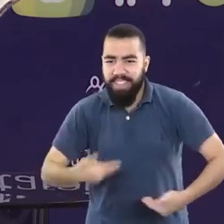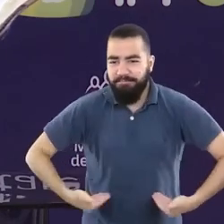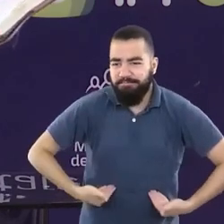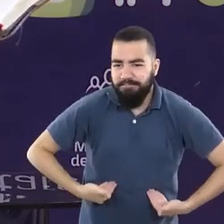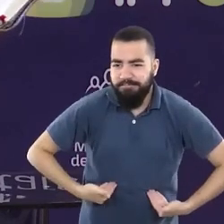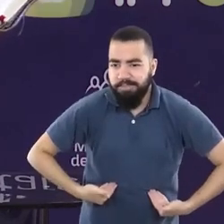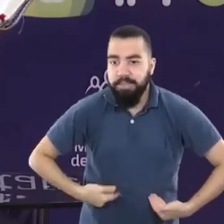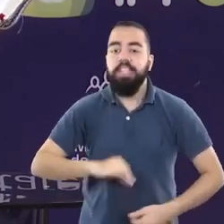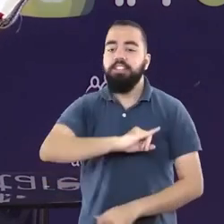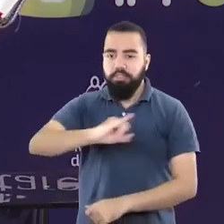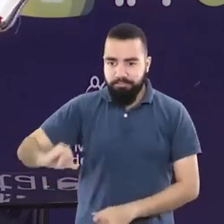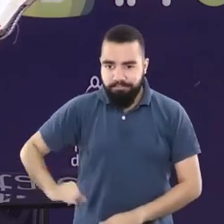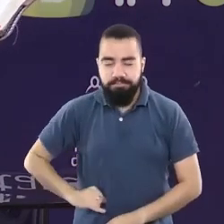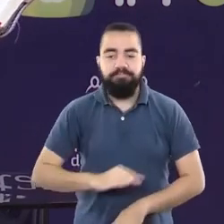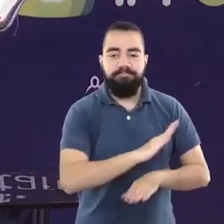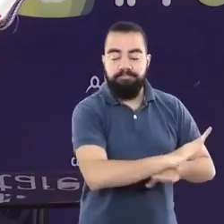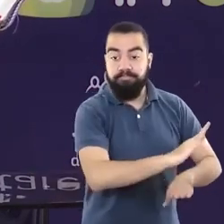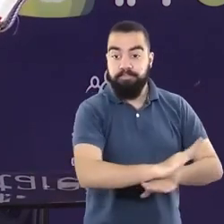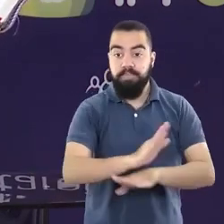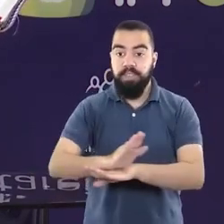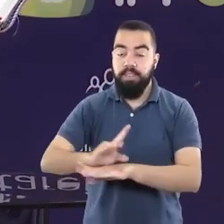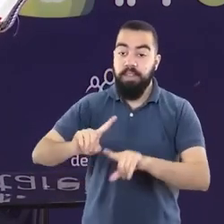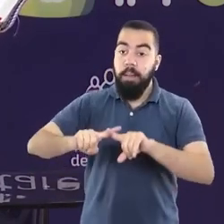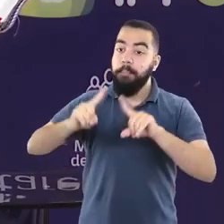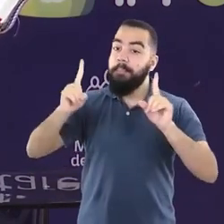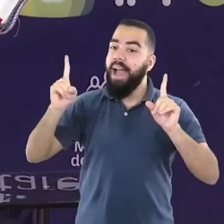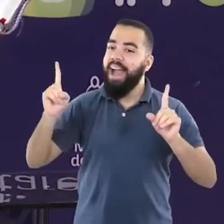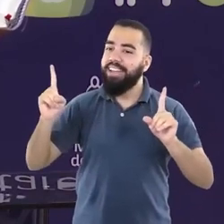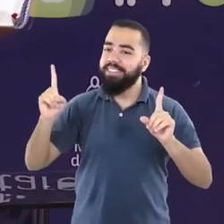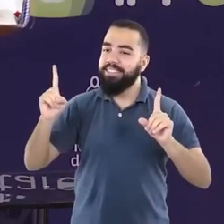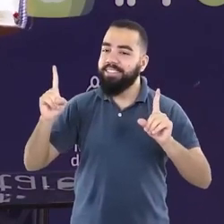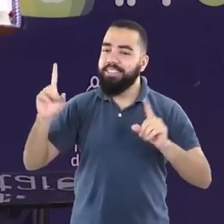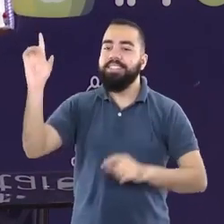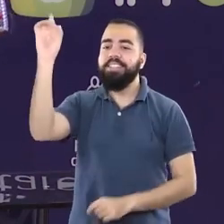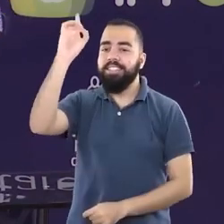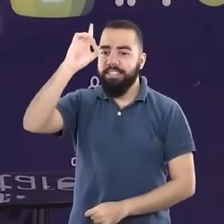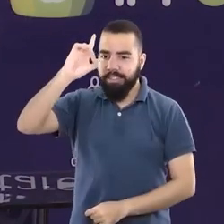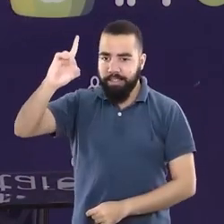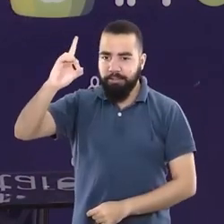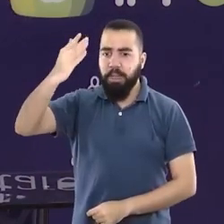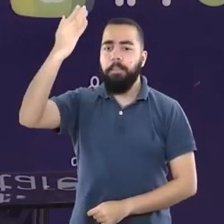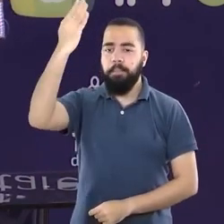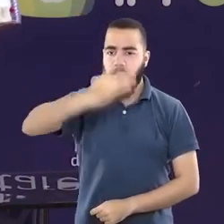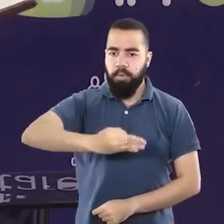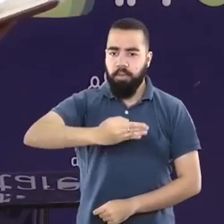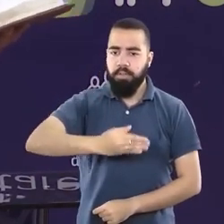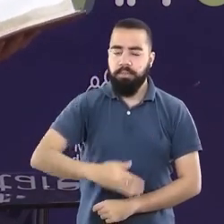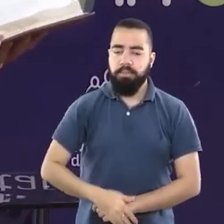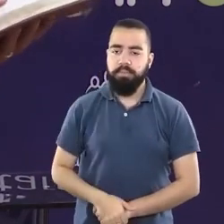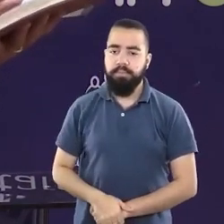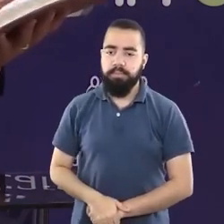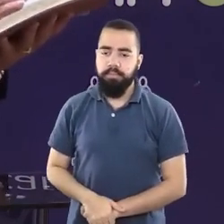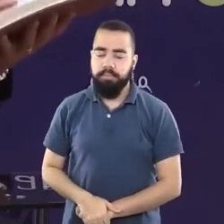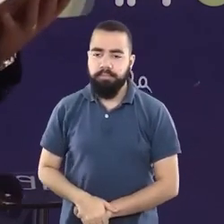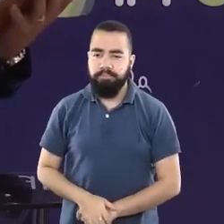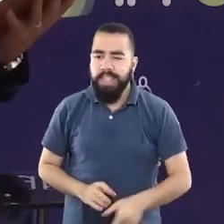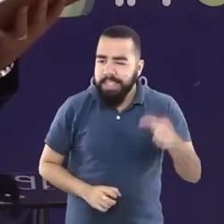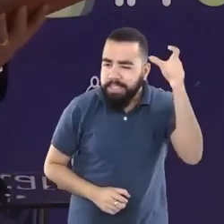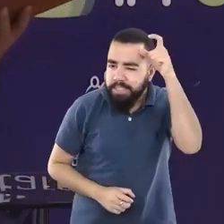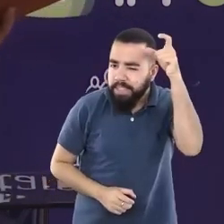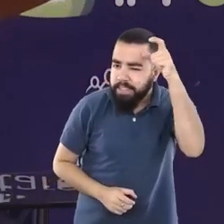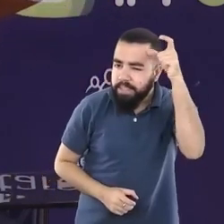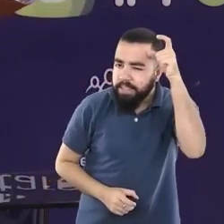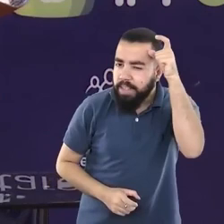homem duramente provado, e provado por Deus. Diz a Escritura que Satanás um